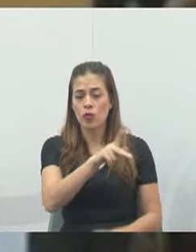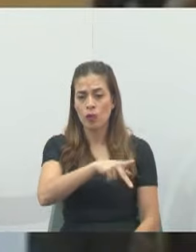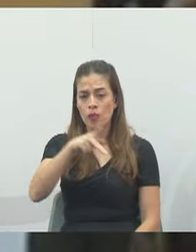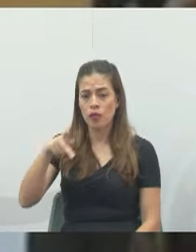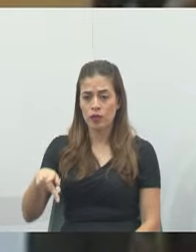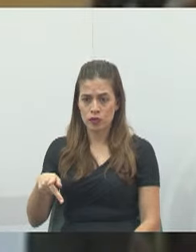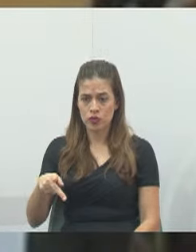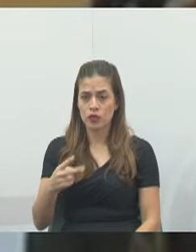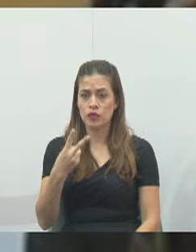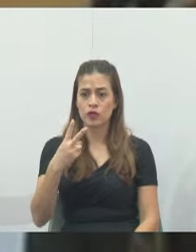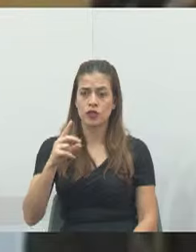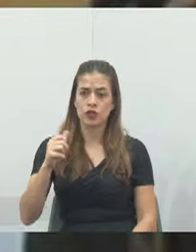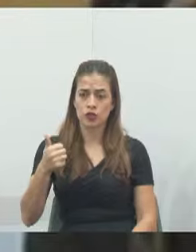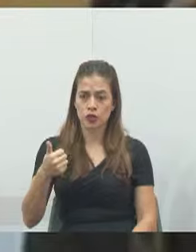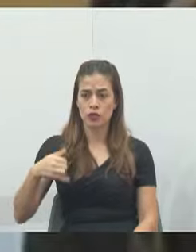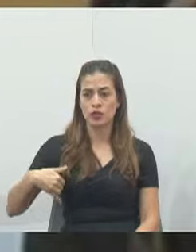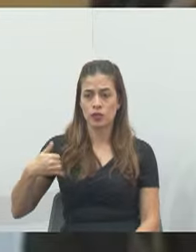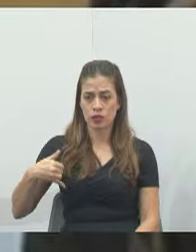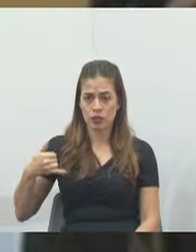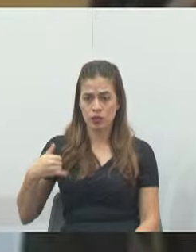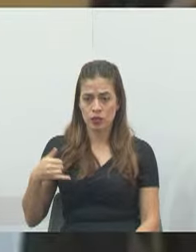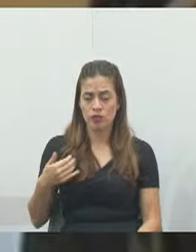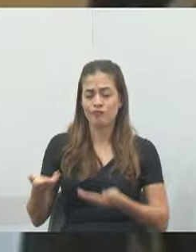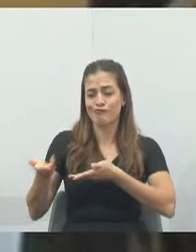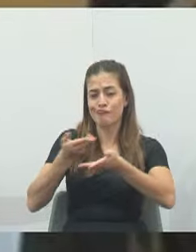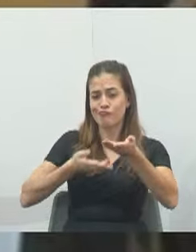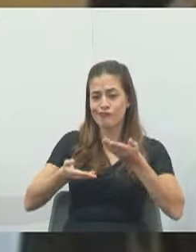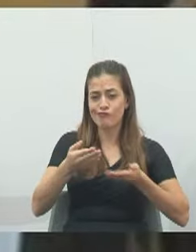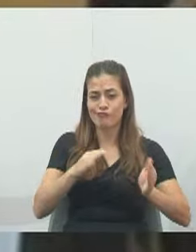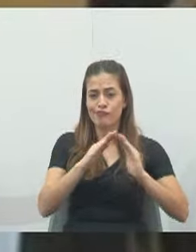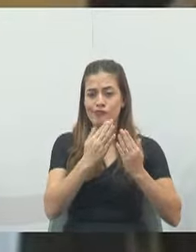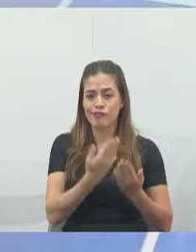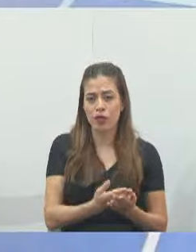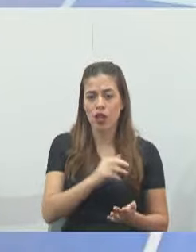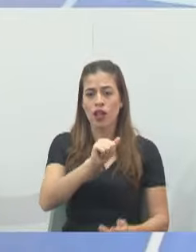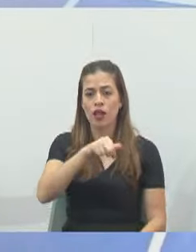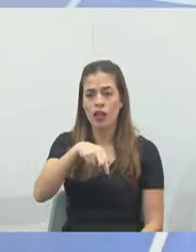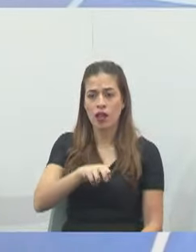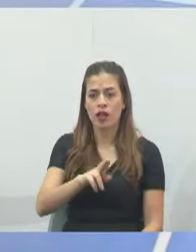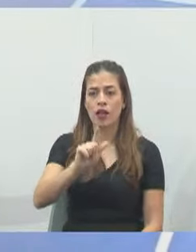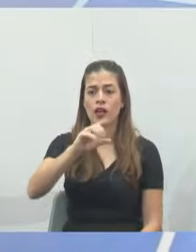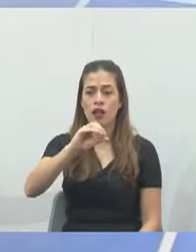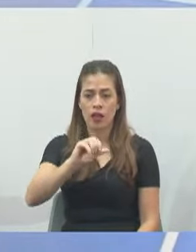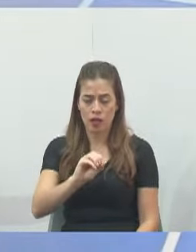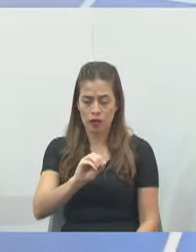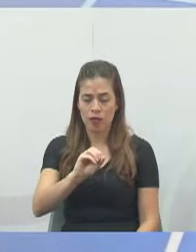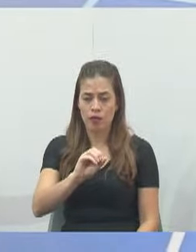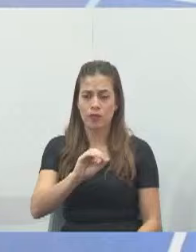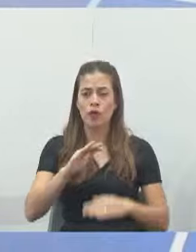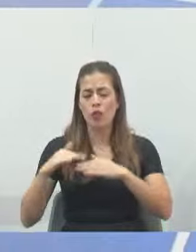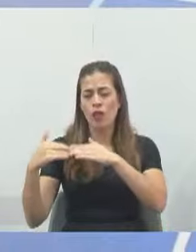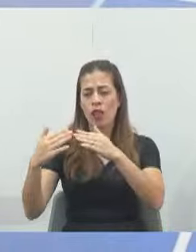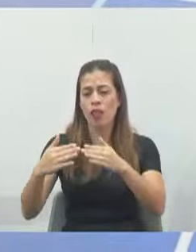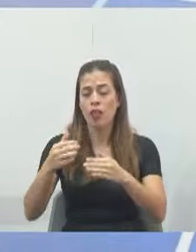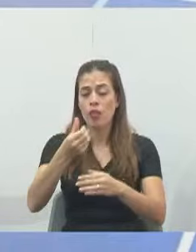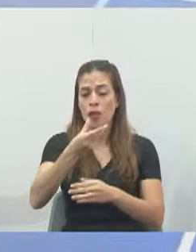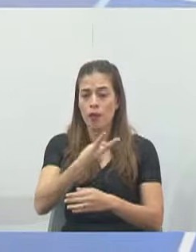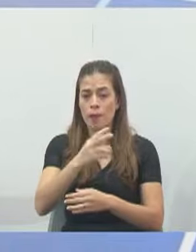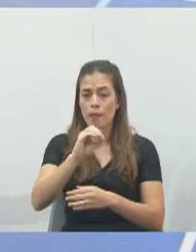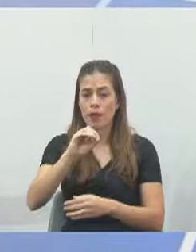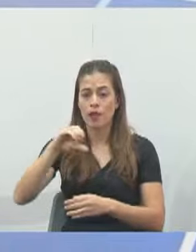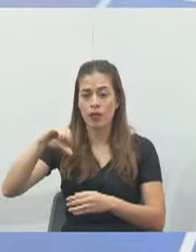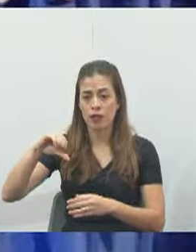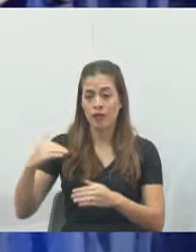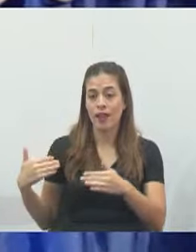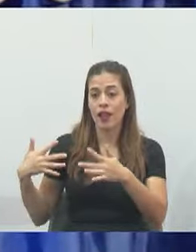professor. A relação com o Colégio Anglo, onde fez o ensino médio, seguiu de 2009 até hoje,